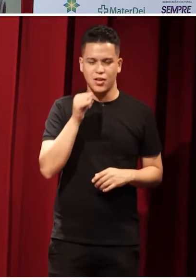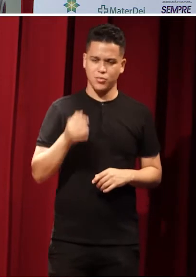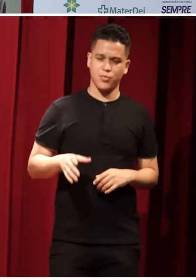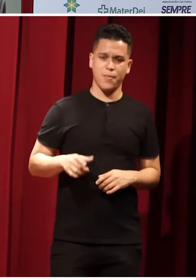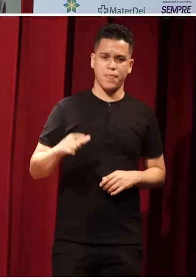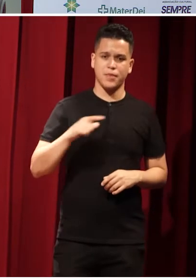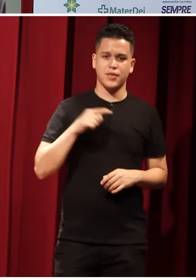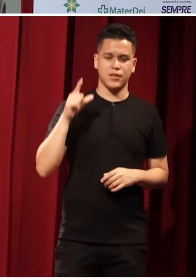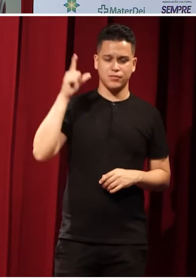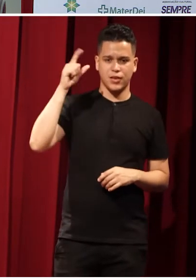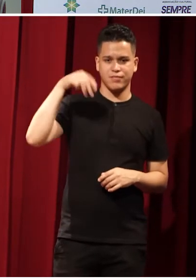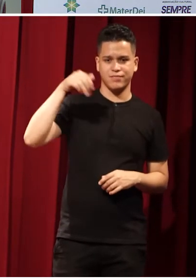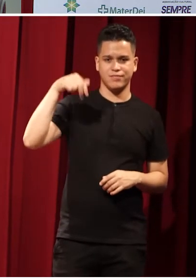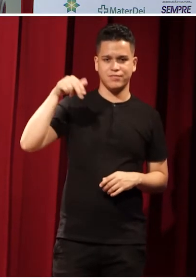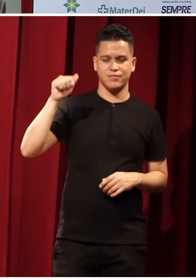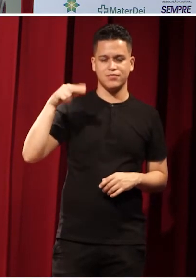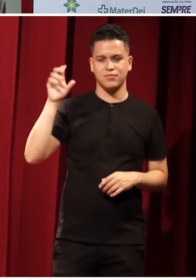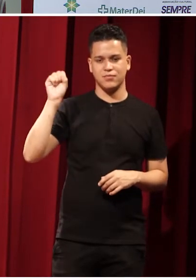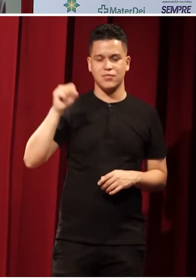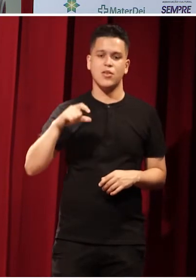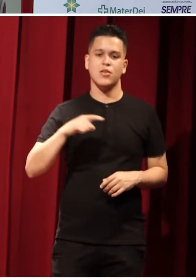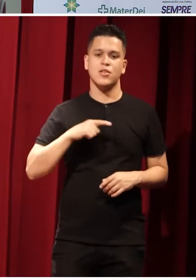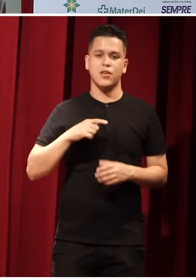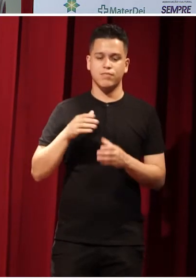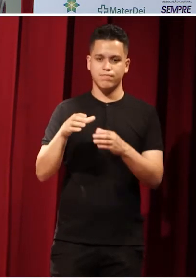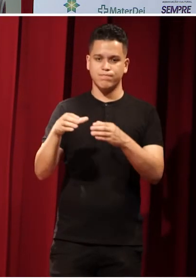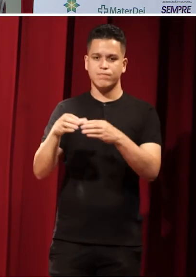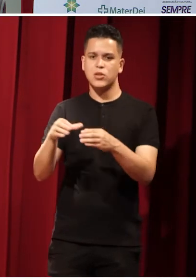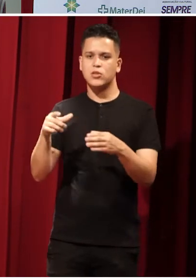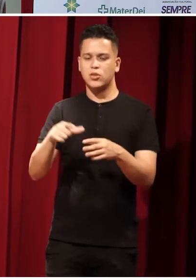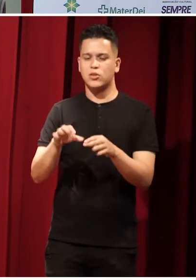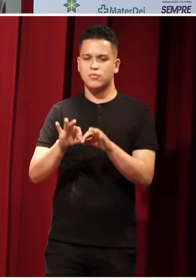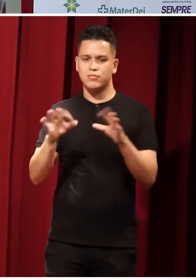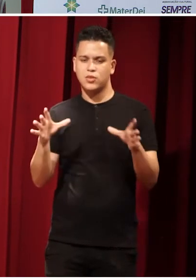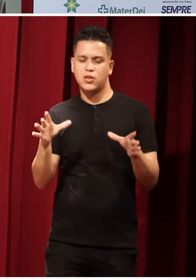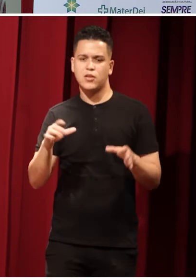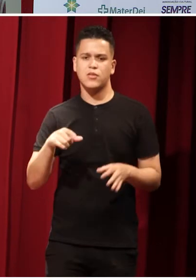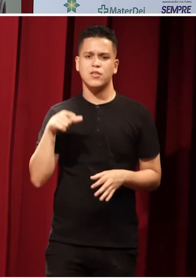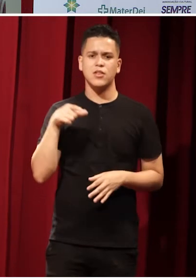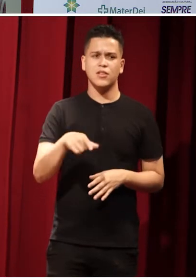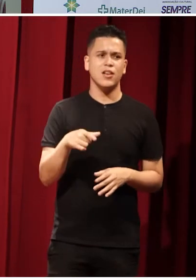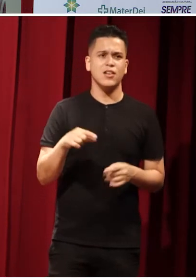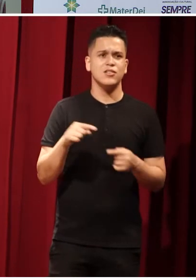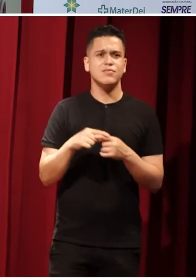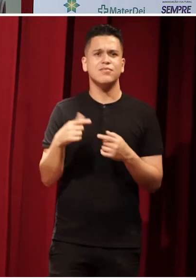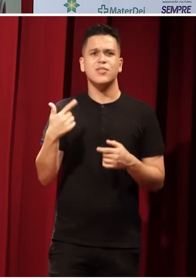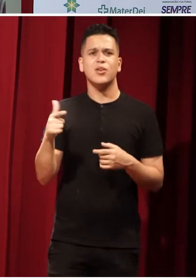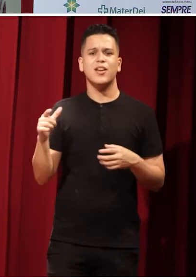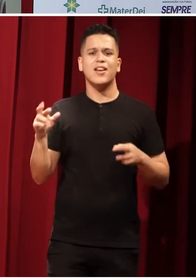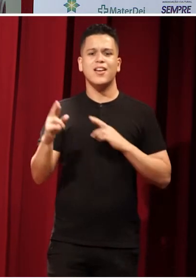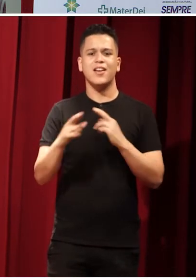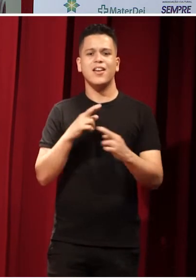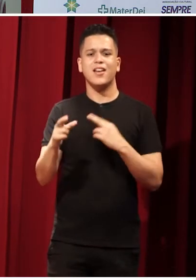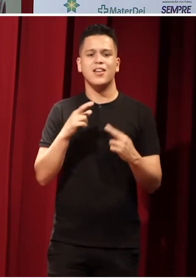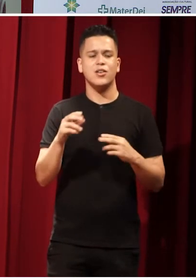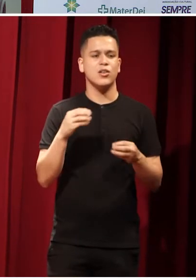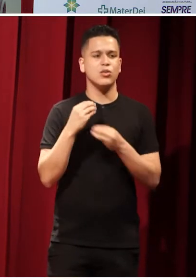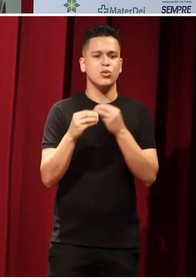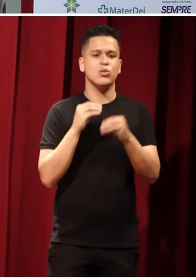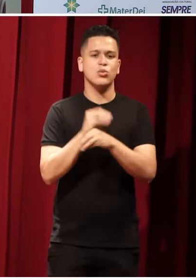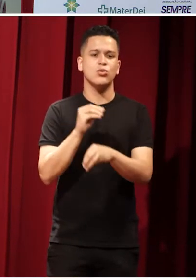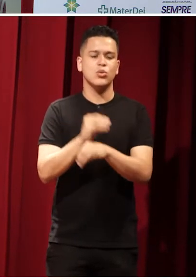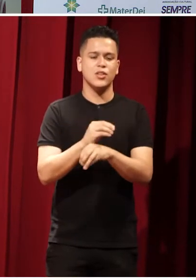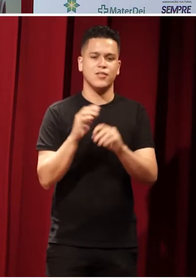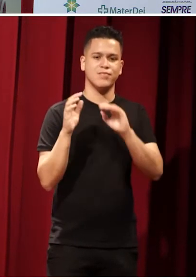hoje, ela é completamente desvinculada da Amazônia, ela não tem nada a ver com biodiversidade. Não se trata de destruir a Zona Franca